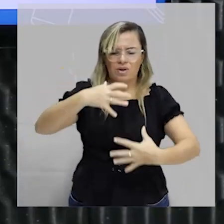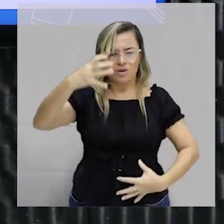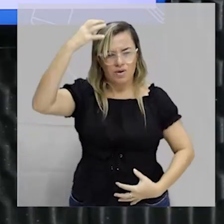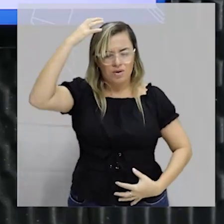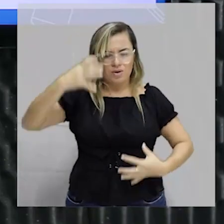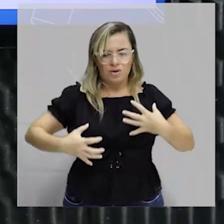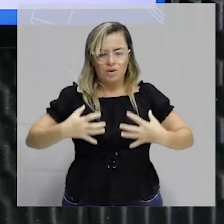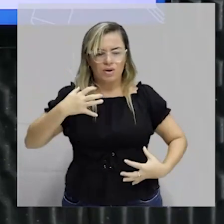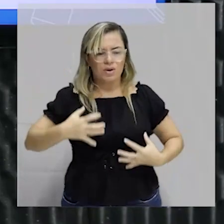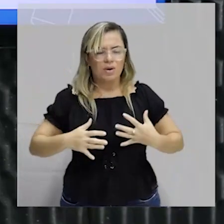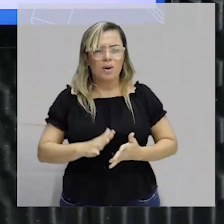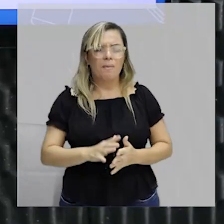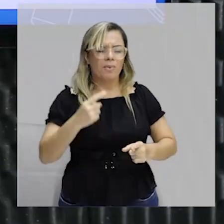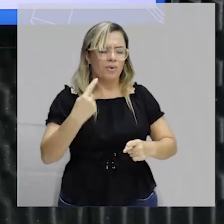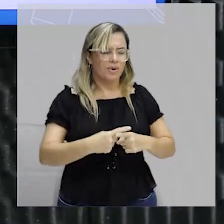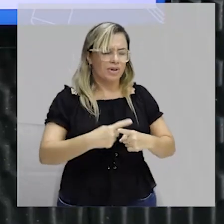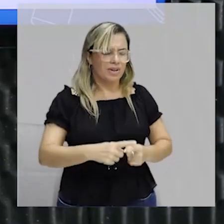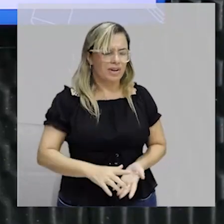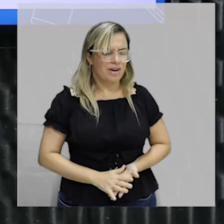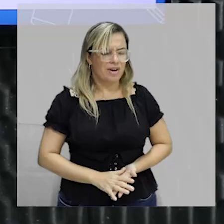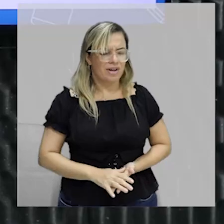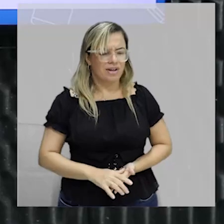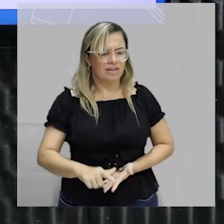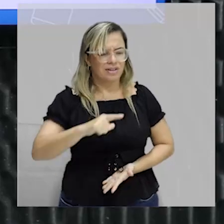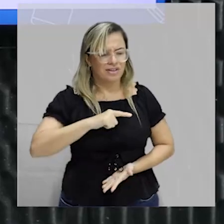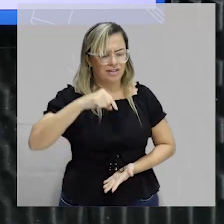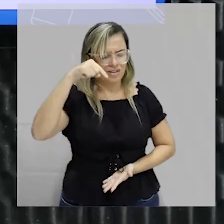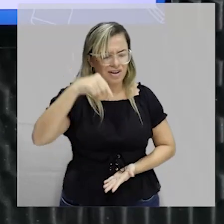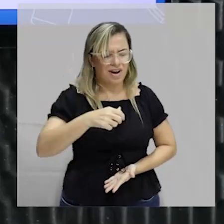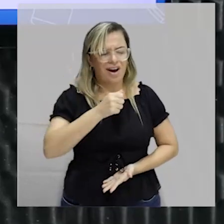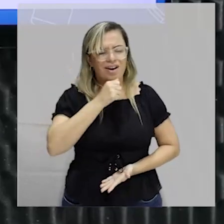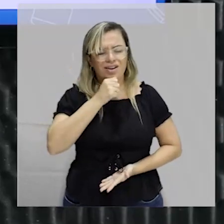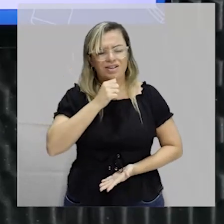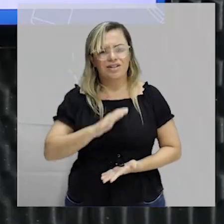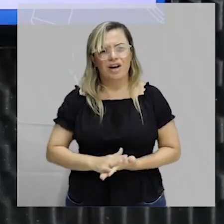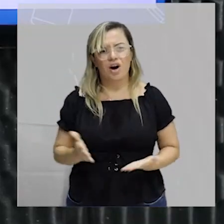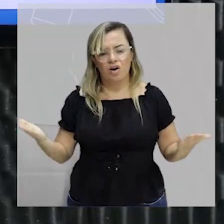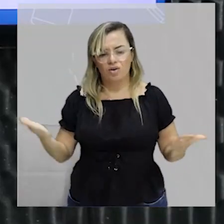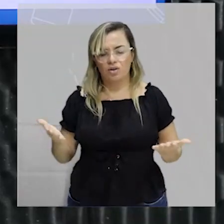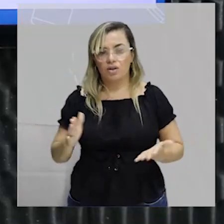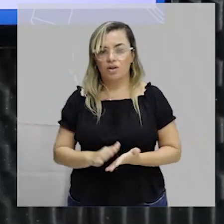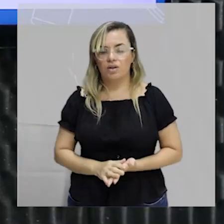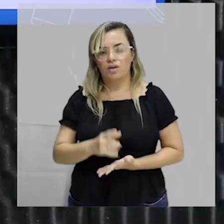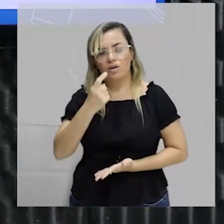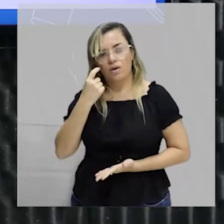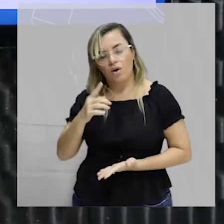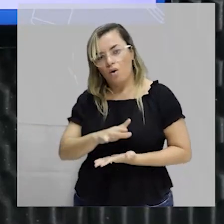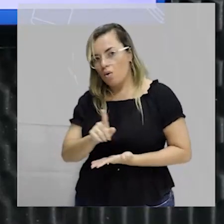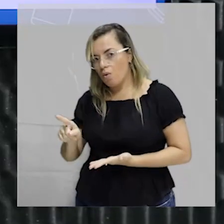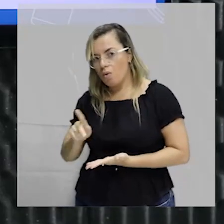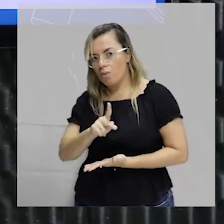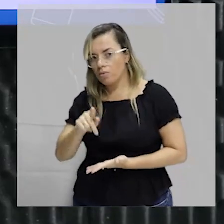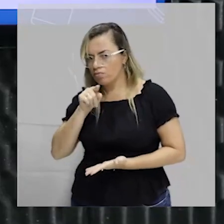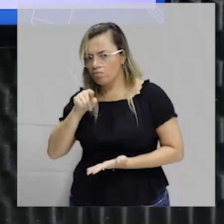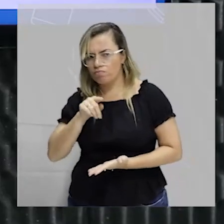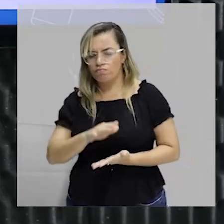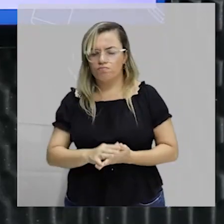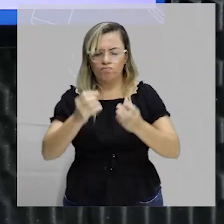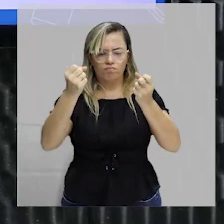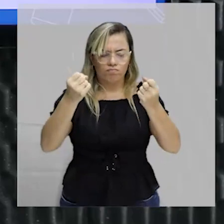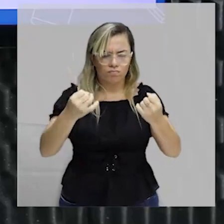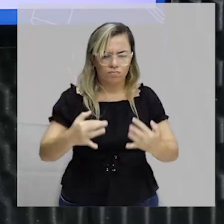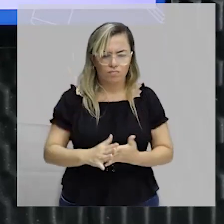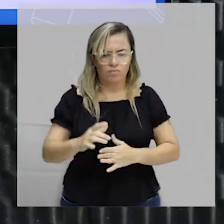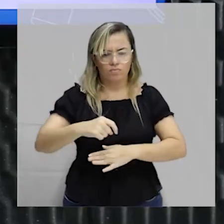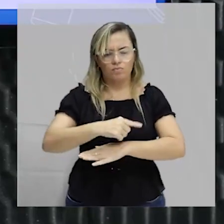Vamos lá, pessoal. Interessante a gente não está aqui, pessoal, para dizer para vocês que a teoria da evolução